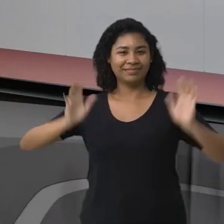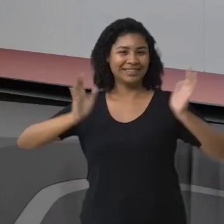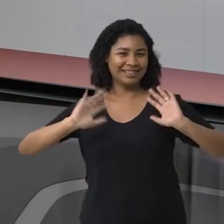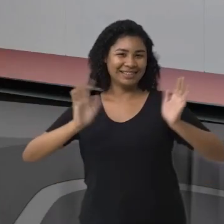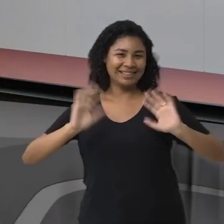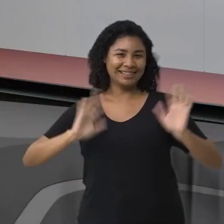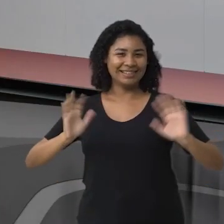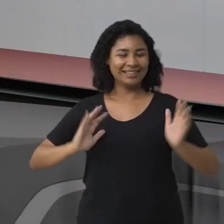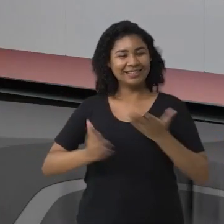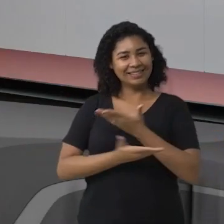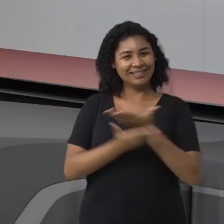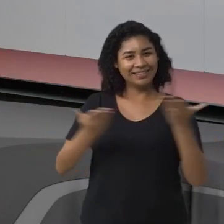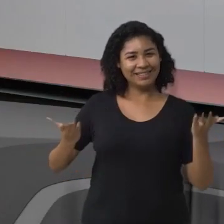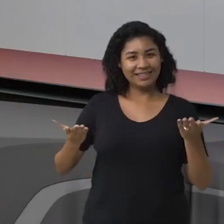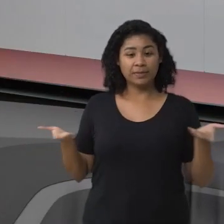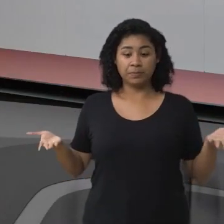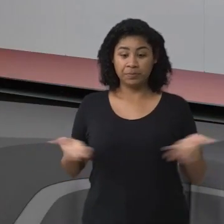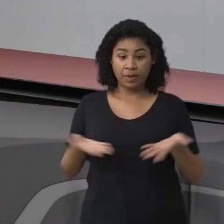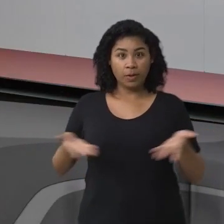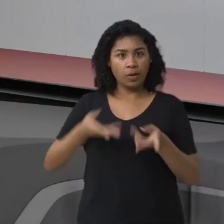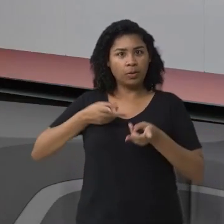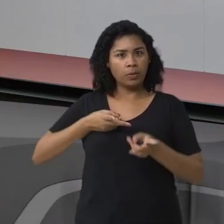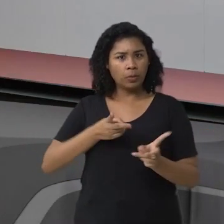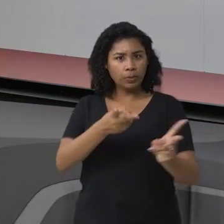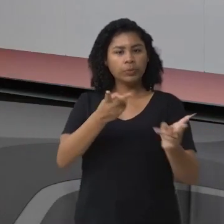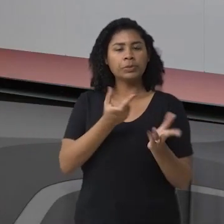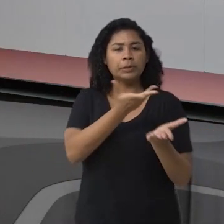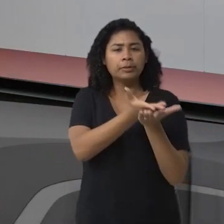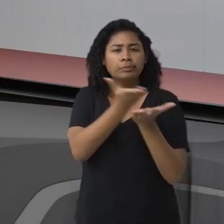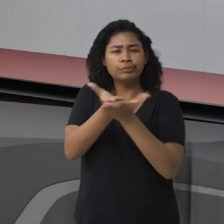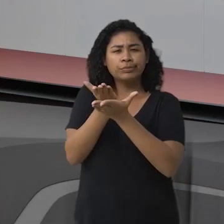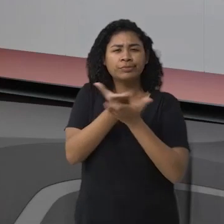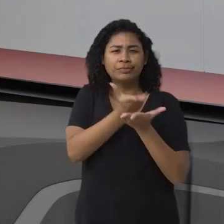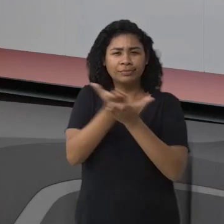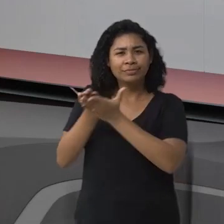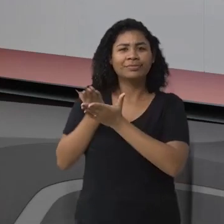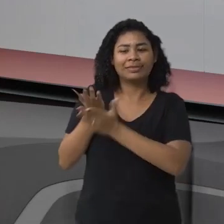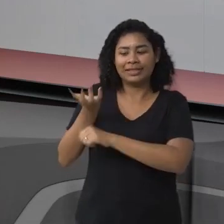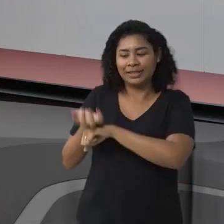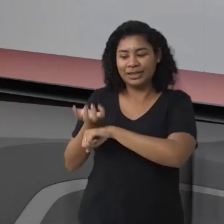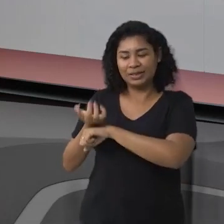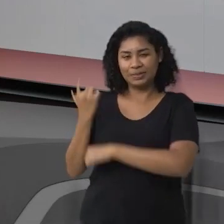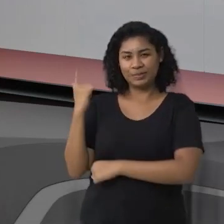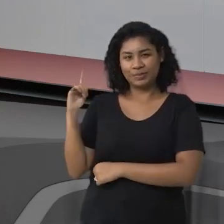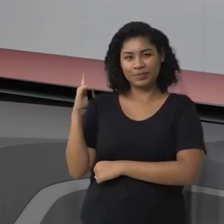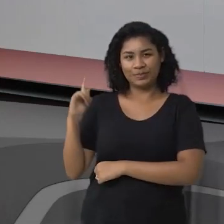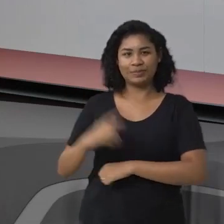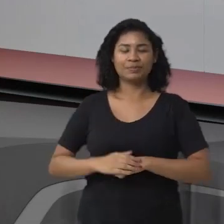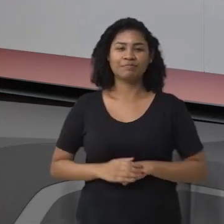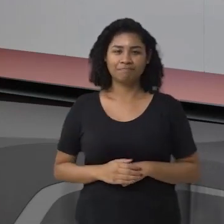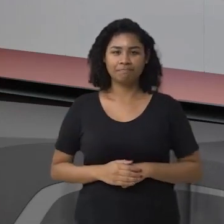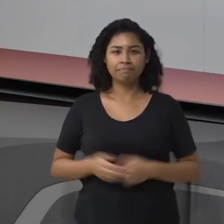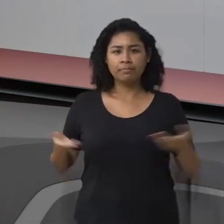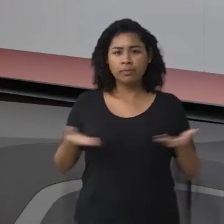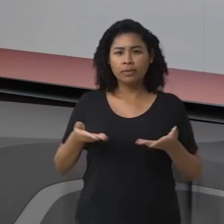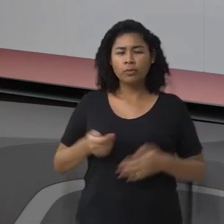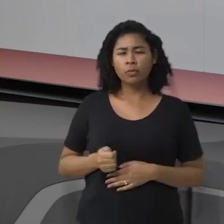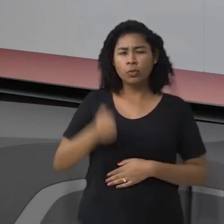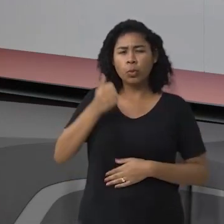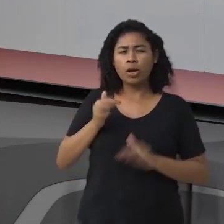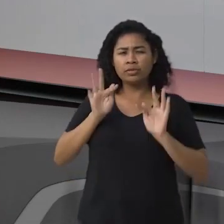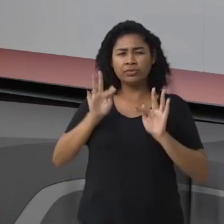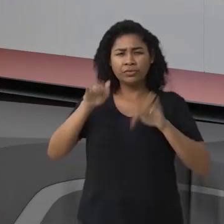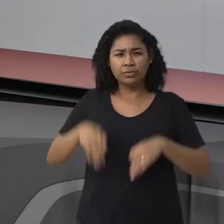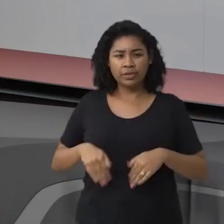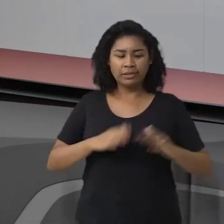Olá a todos vocês, estamos aqui continuando as nossas aulas de geografia, já quase aí finalizando a